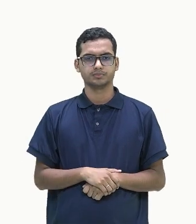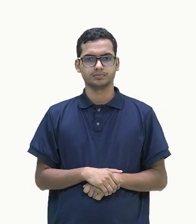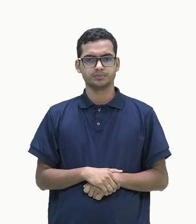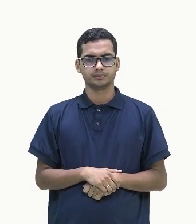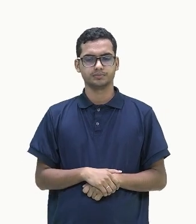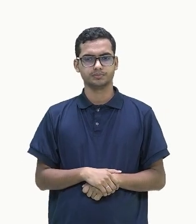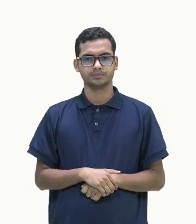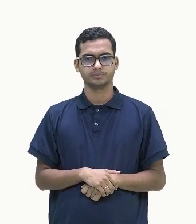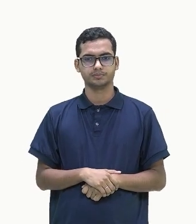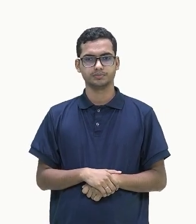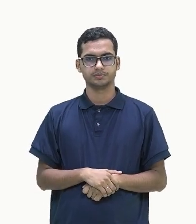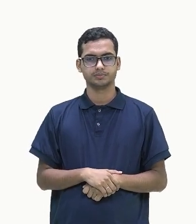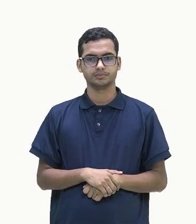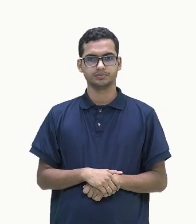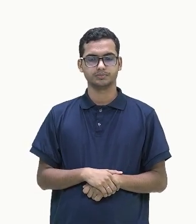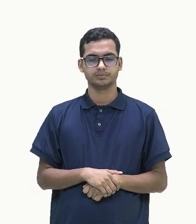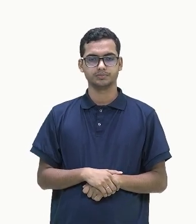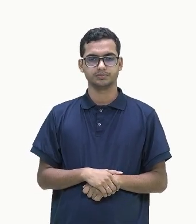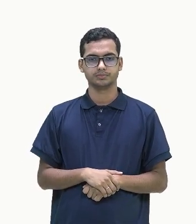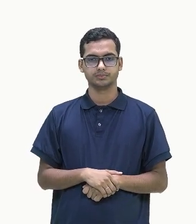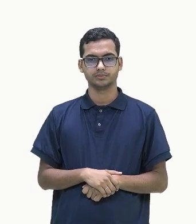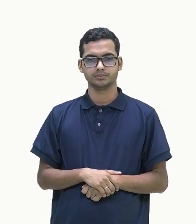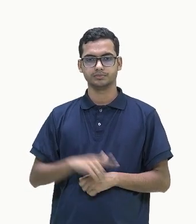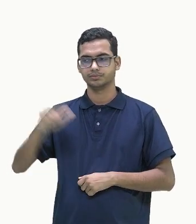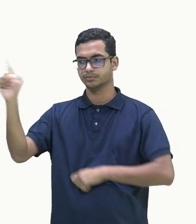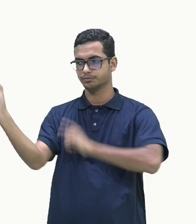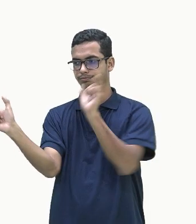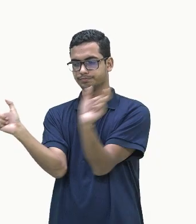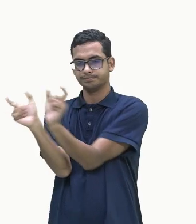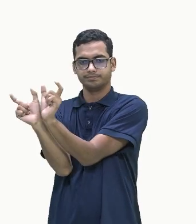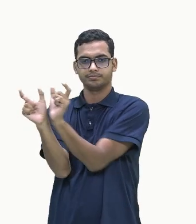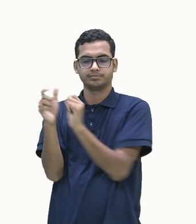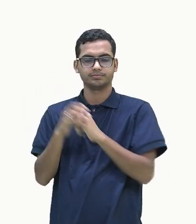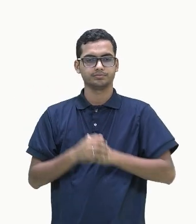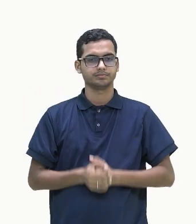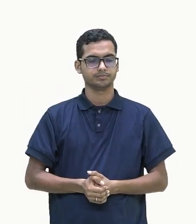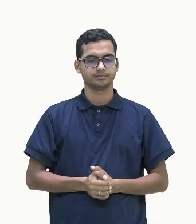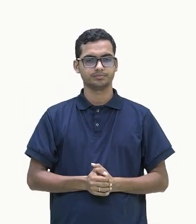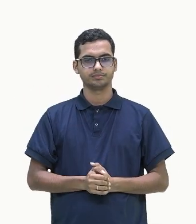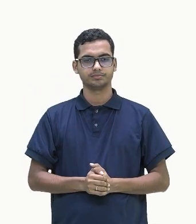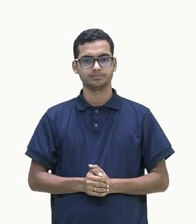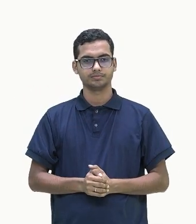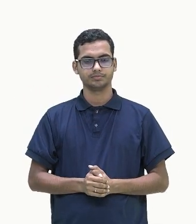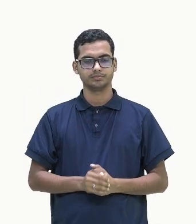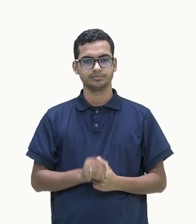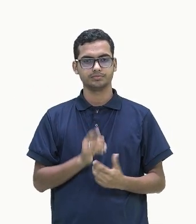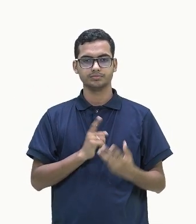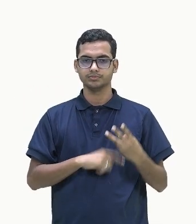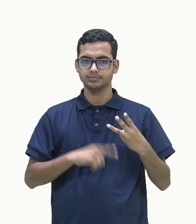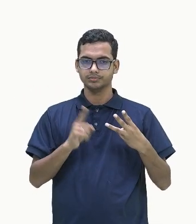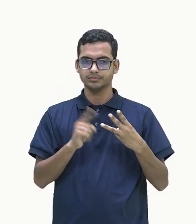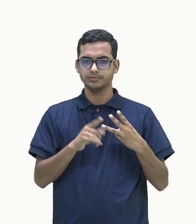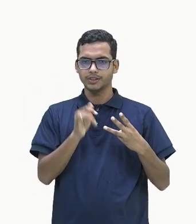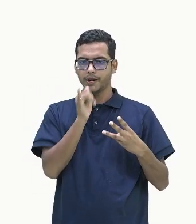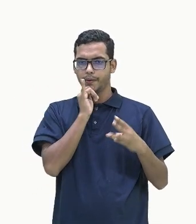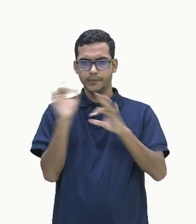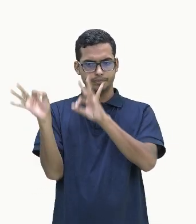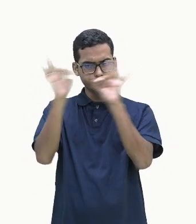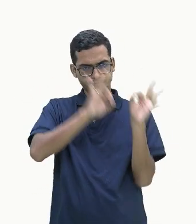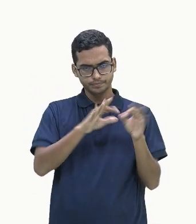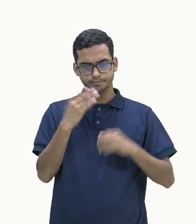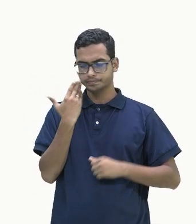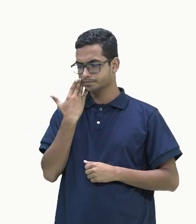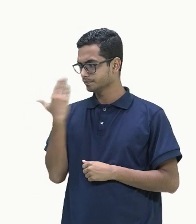composto, porque tem dois núcleos. E aí o meu terceiro exemplo, nota que não tem nada destacado. Observei